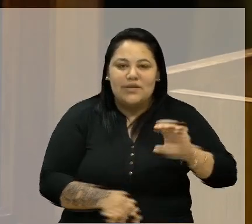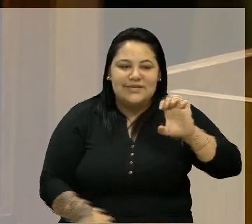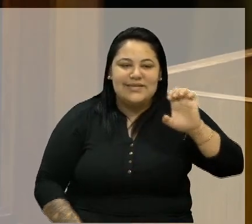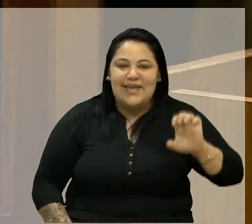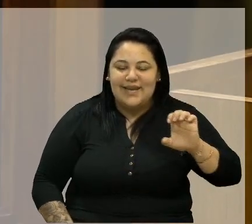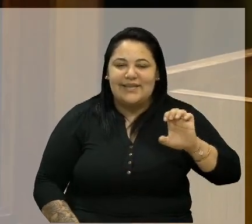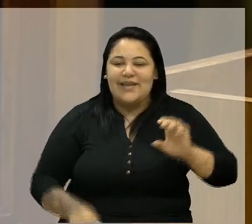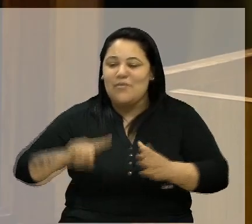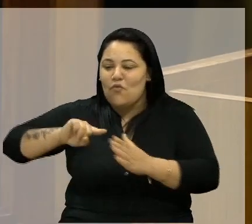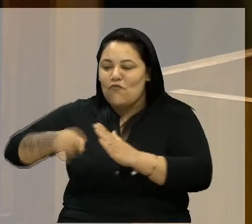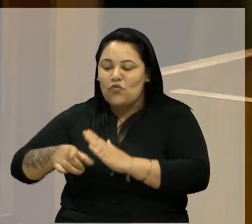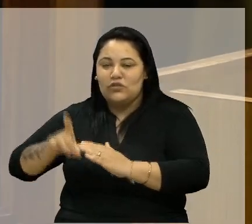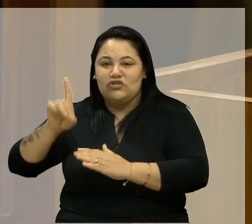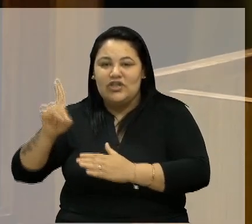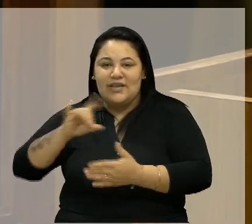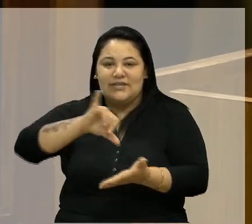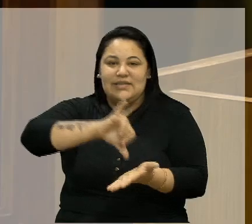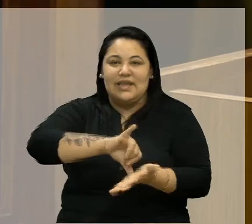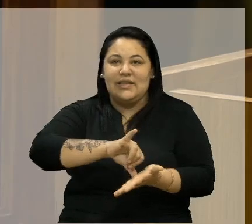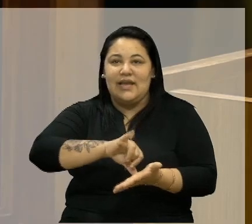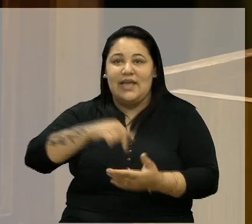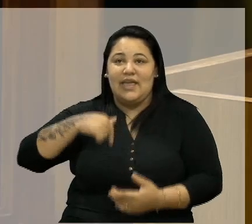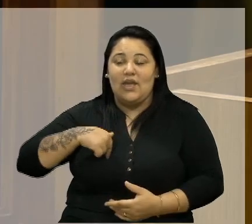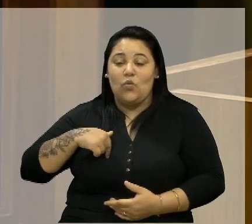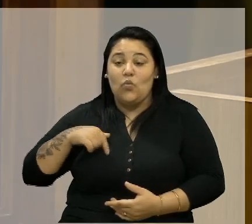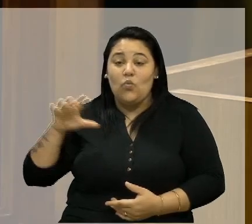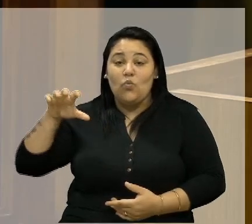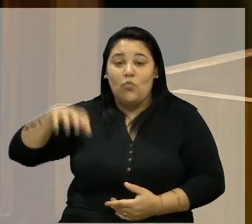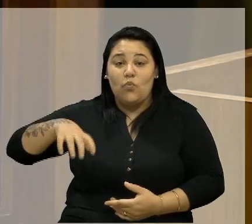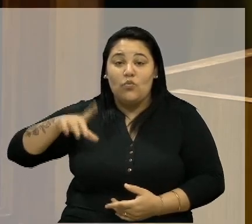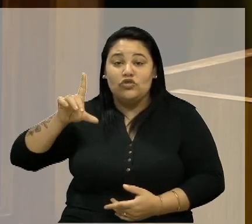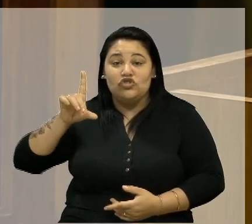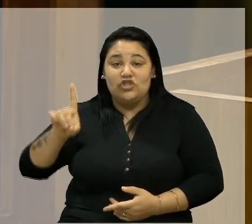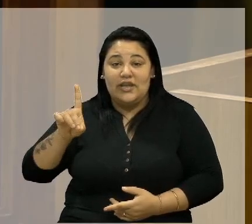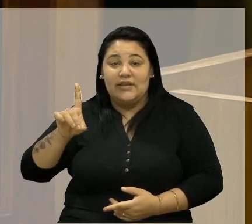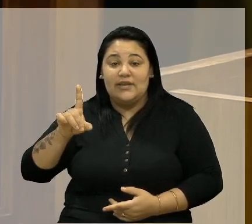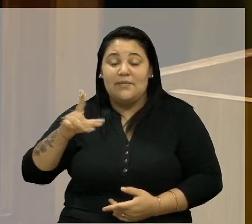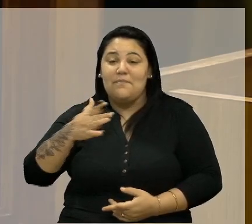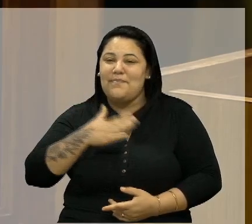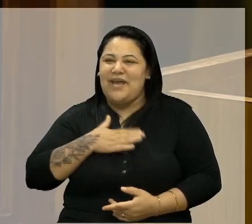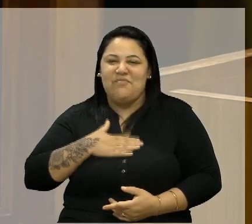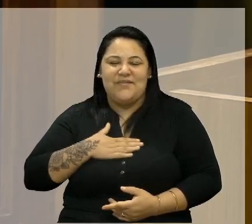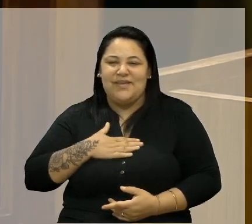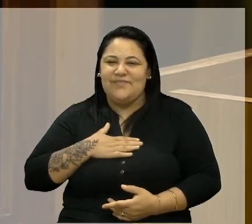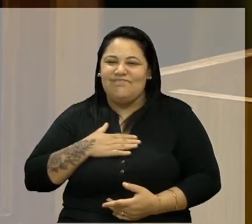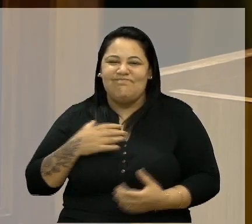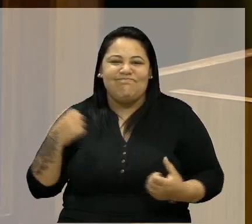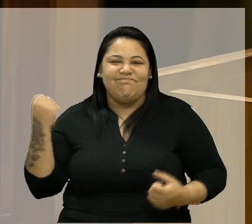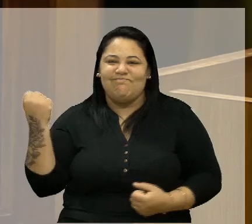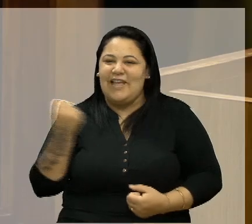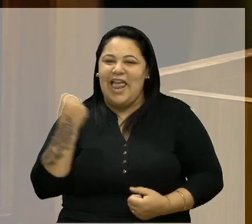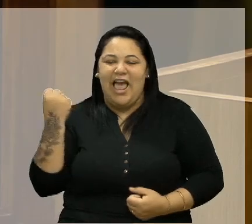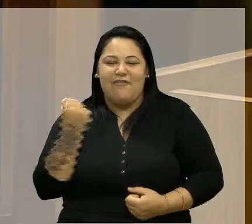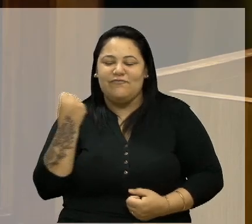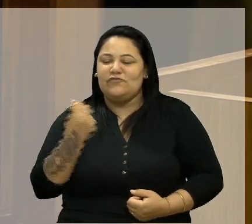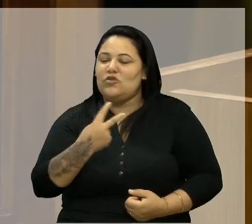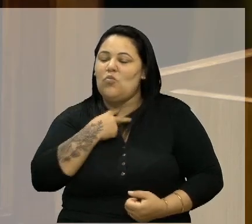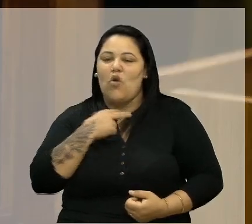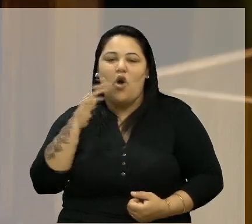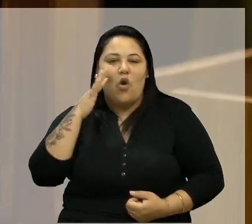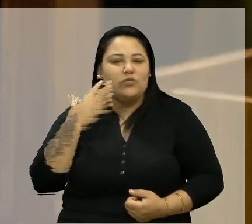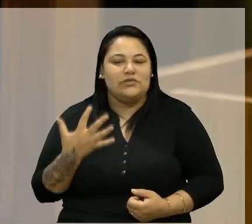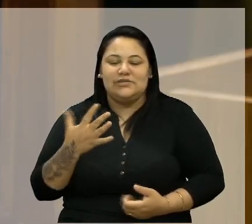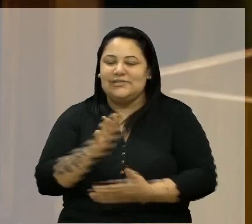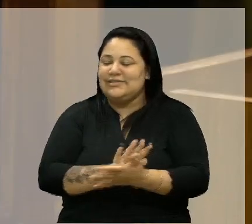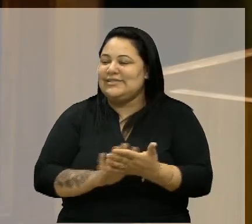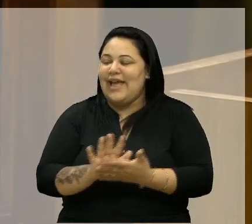extrema direita e nem de centro. Eu sou de direita. E para mim os extremos não podem acontecer de forma alguma. Não